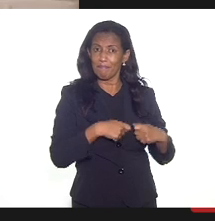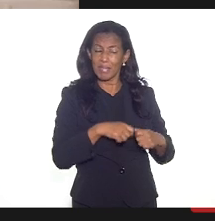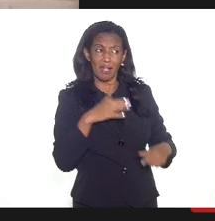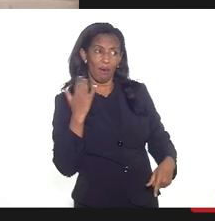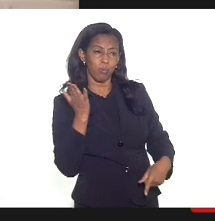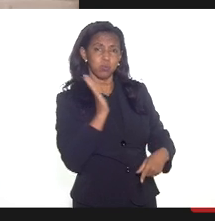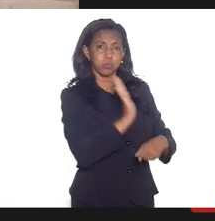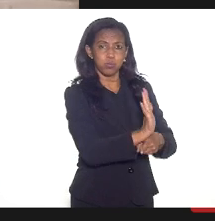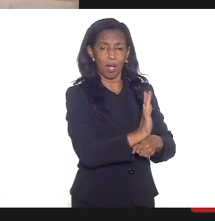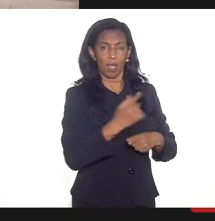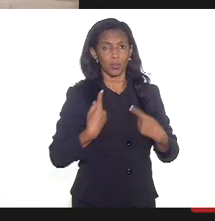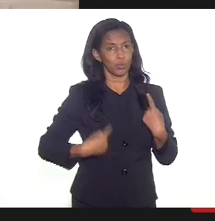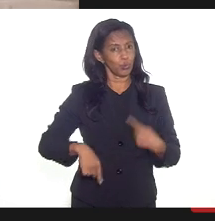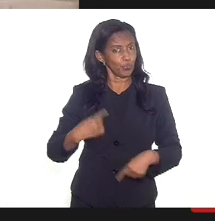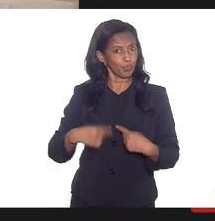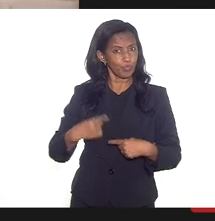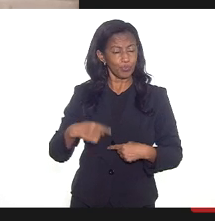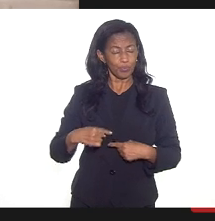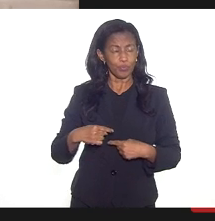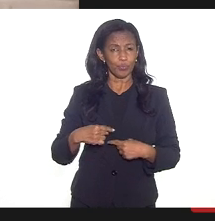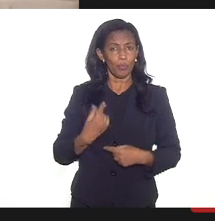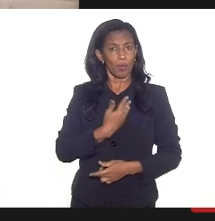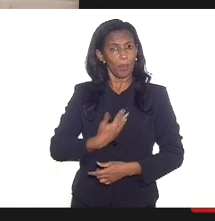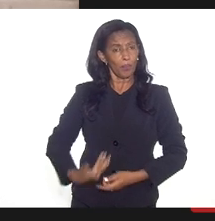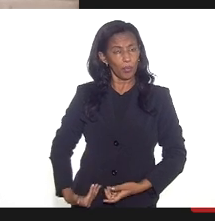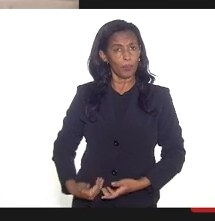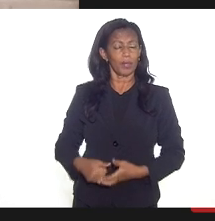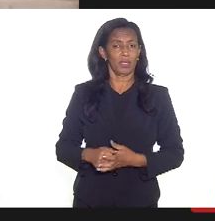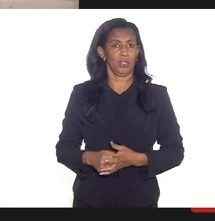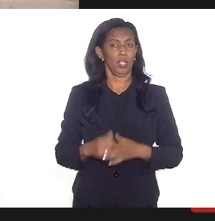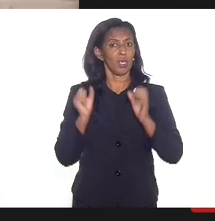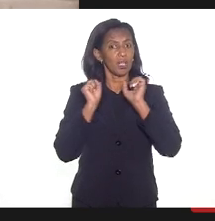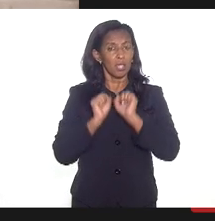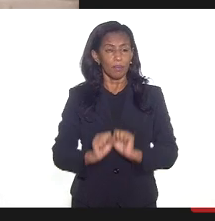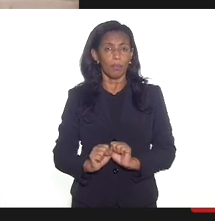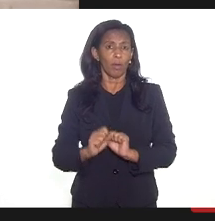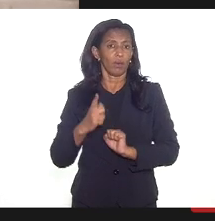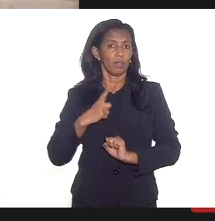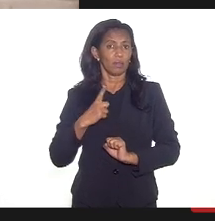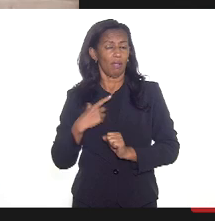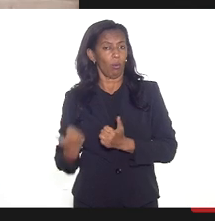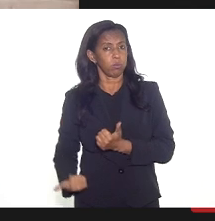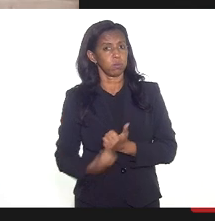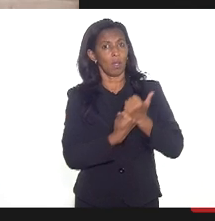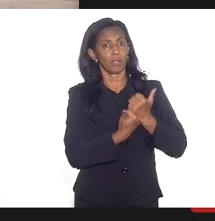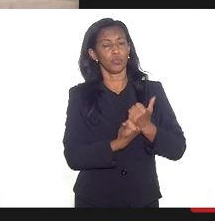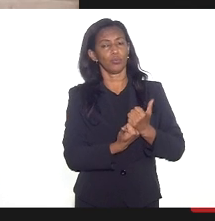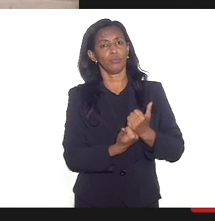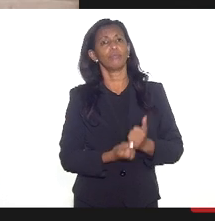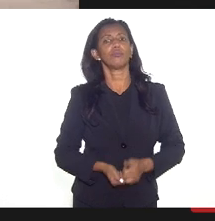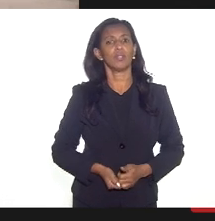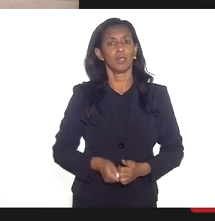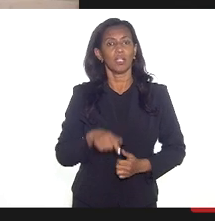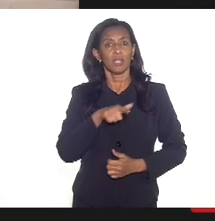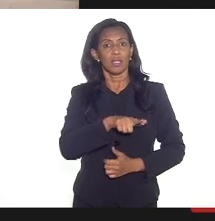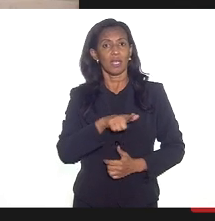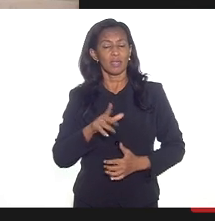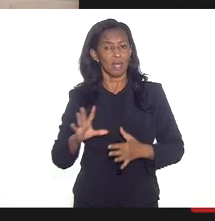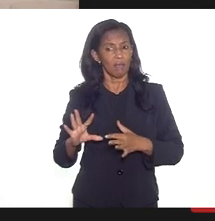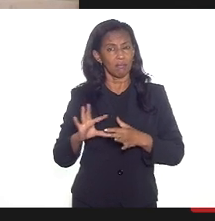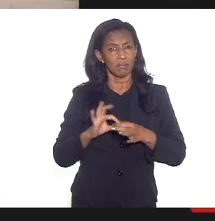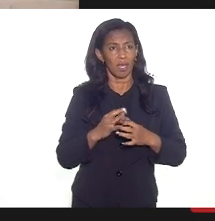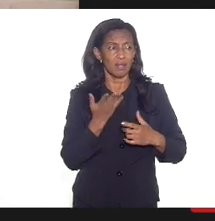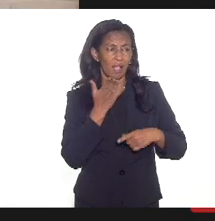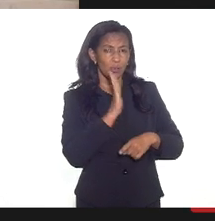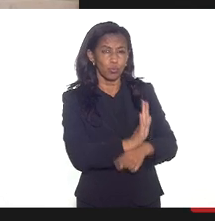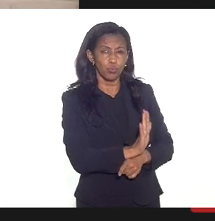suprida de políticas e rodeada de políticas públicas que possa dar subsídio a ela. E essa integração,